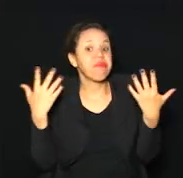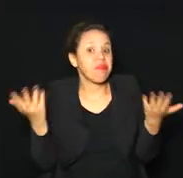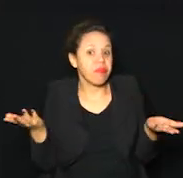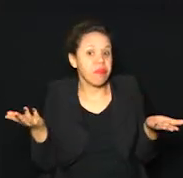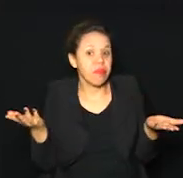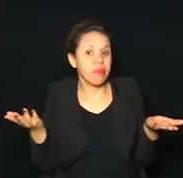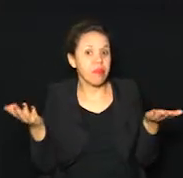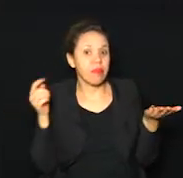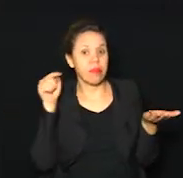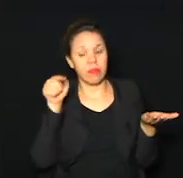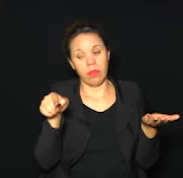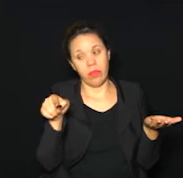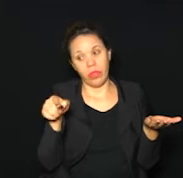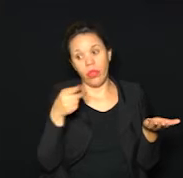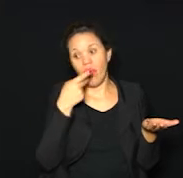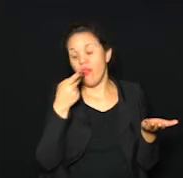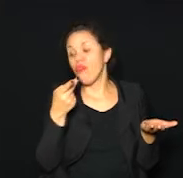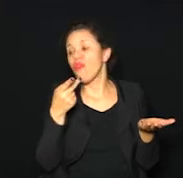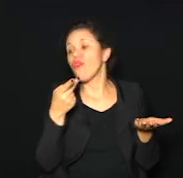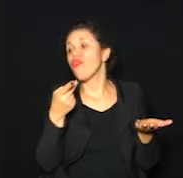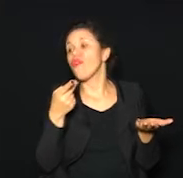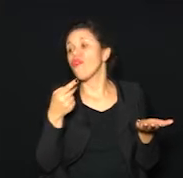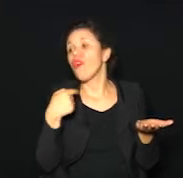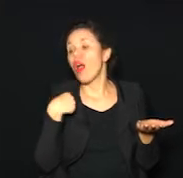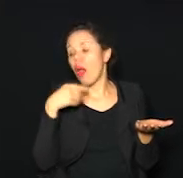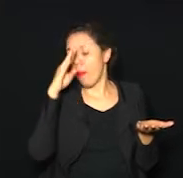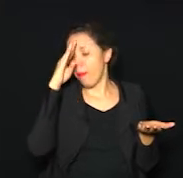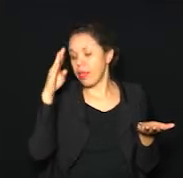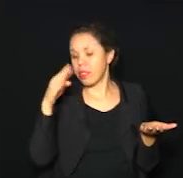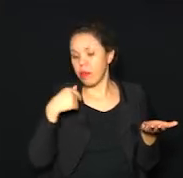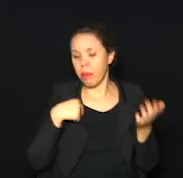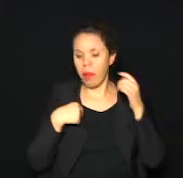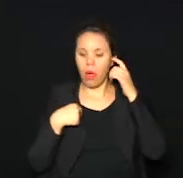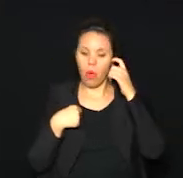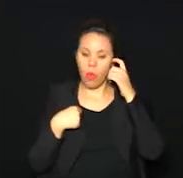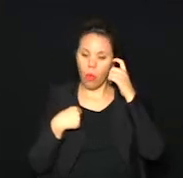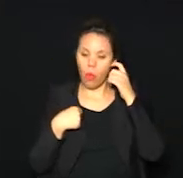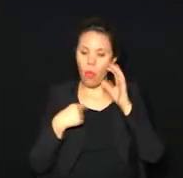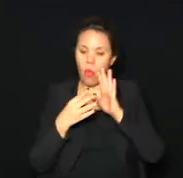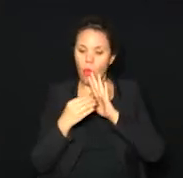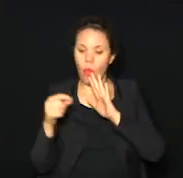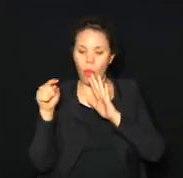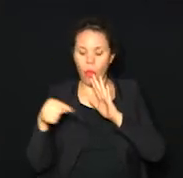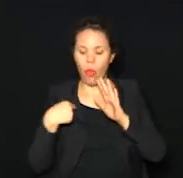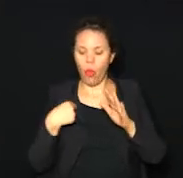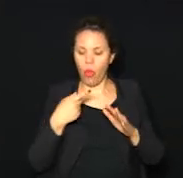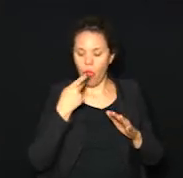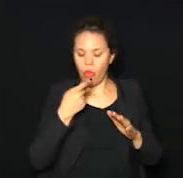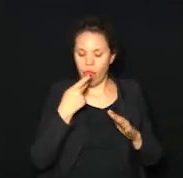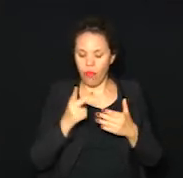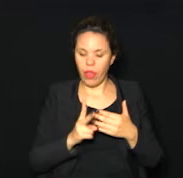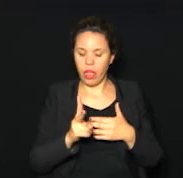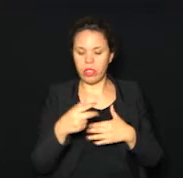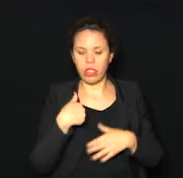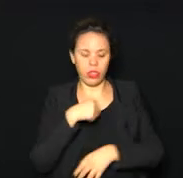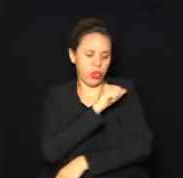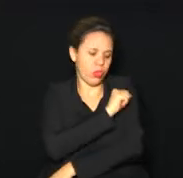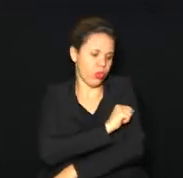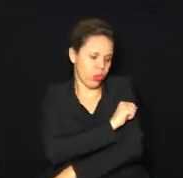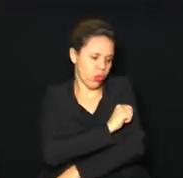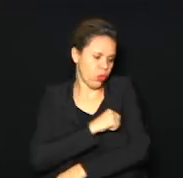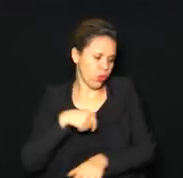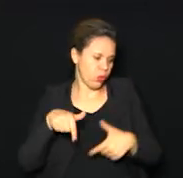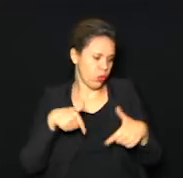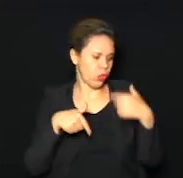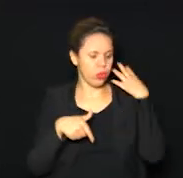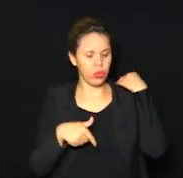Então, que você colocou aí para eu destacar, assim, o que eu falaria, né, enquanto enfermagem, trabalhadora